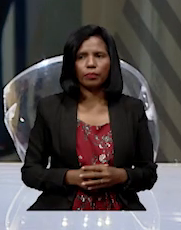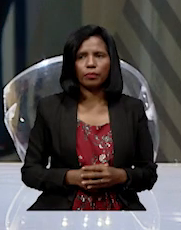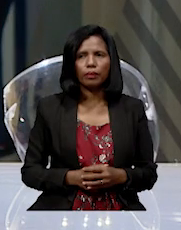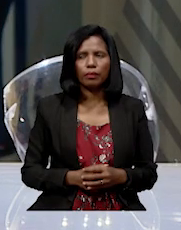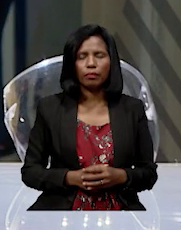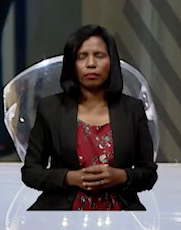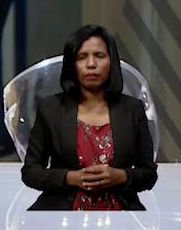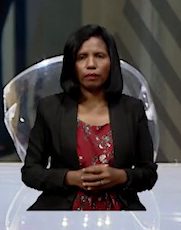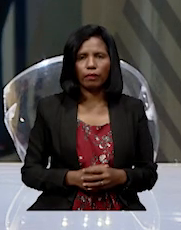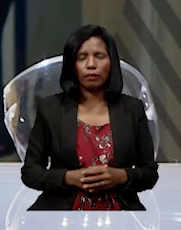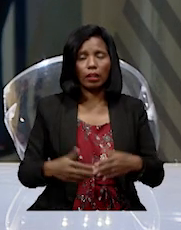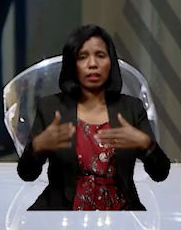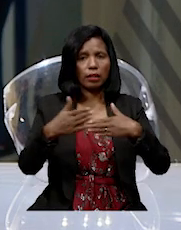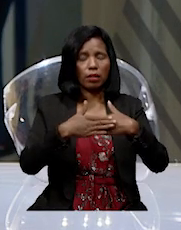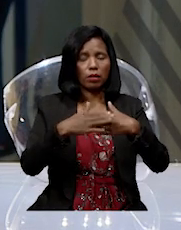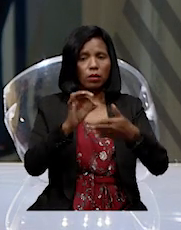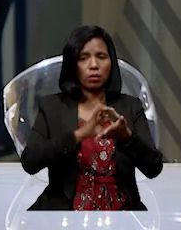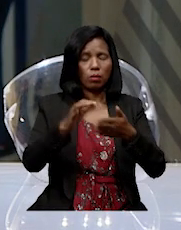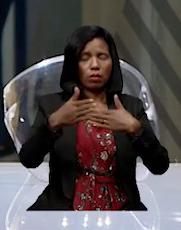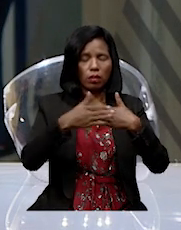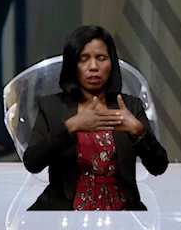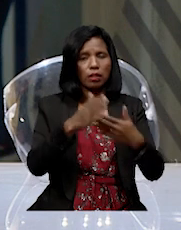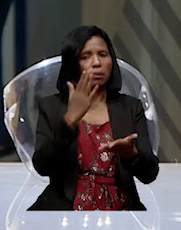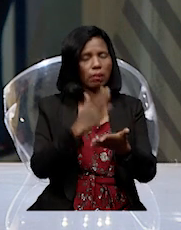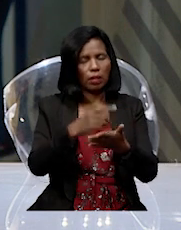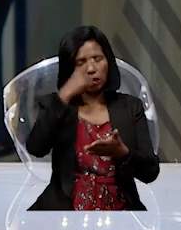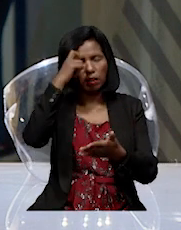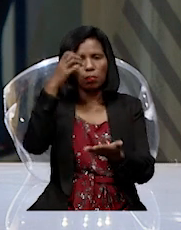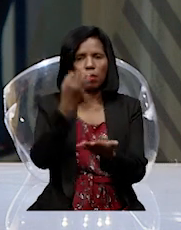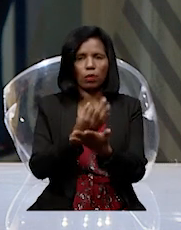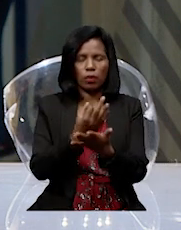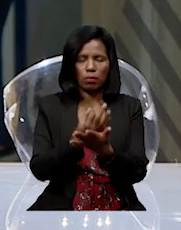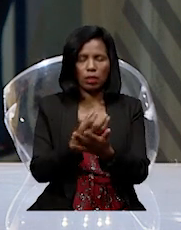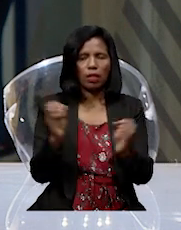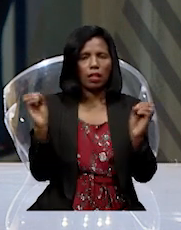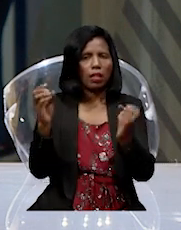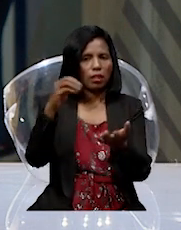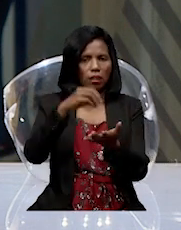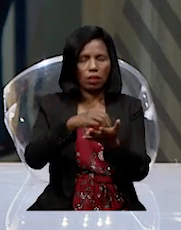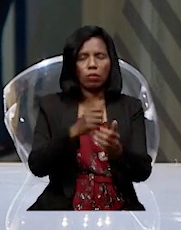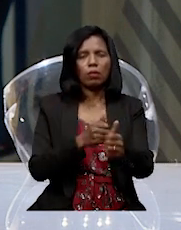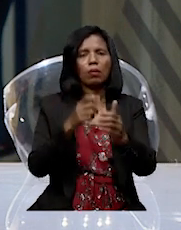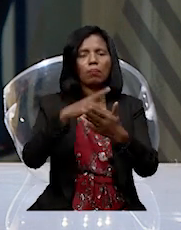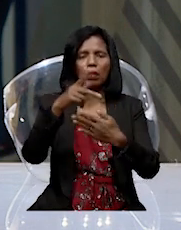Sapa matrícula barra se pendente tamba orçamento ne be aloca la tuir plano.